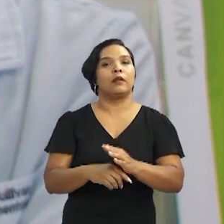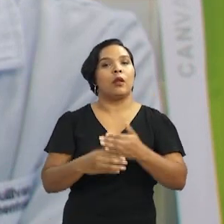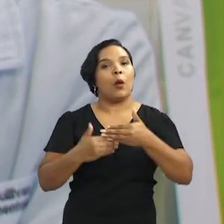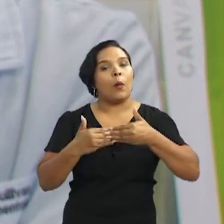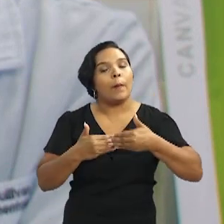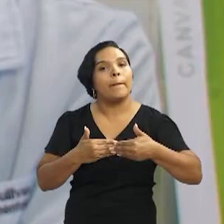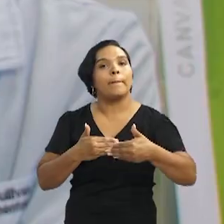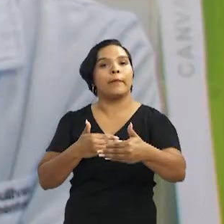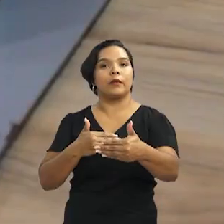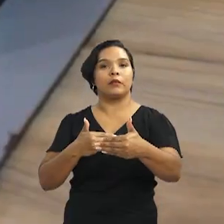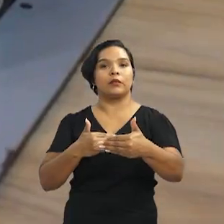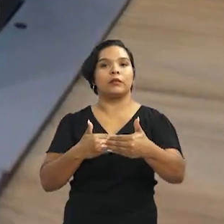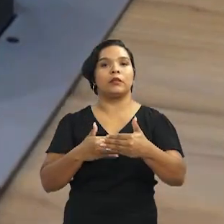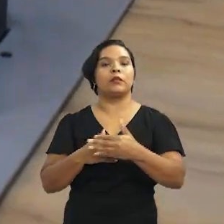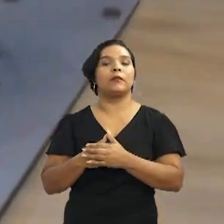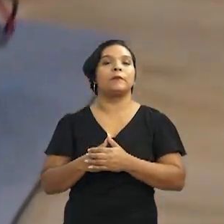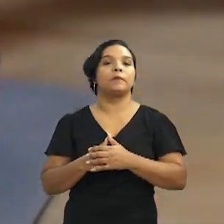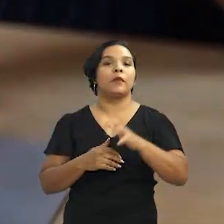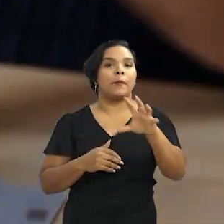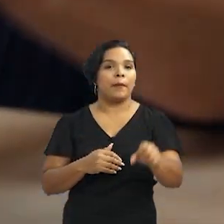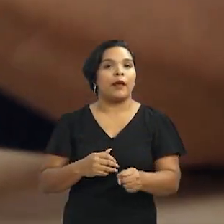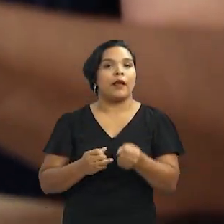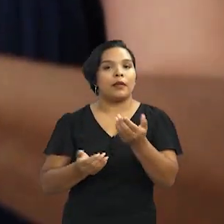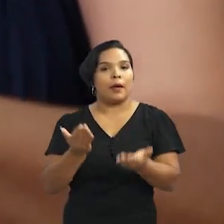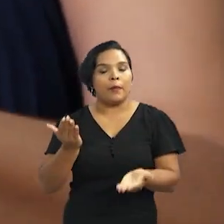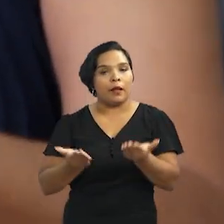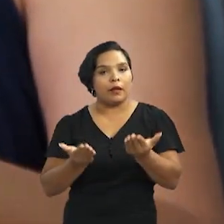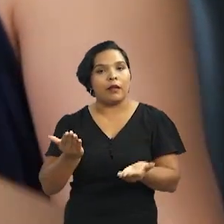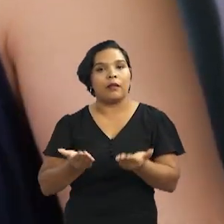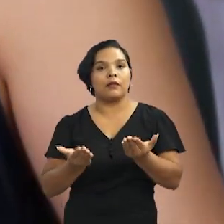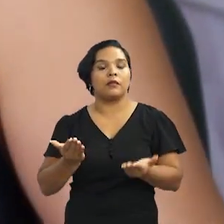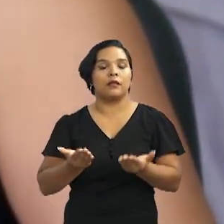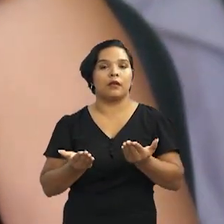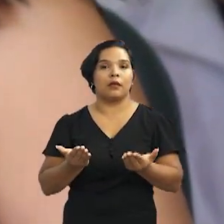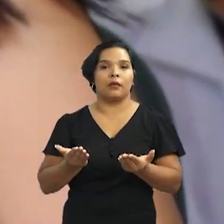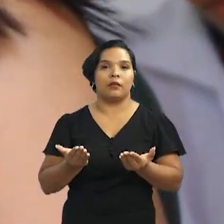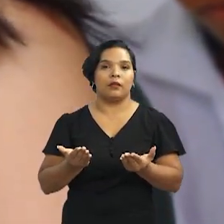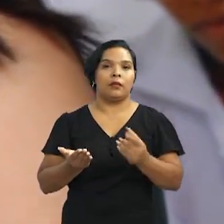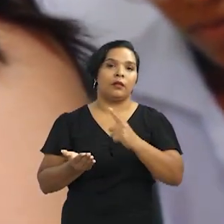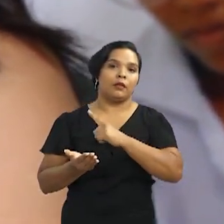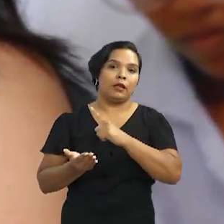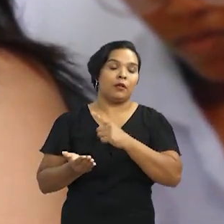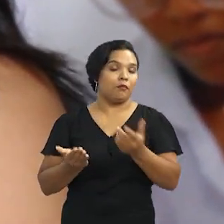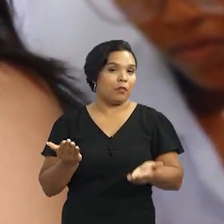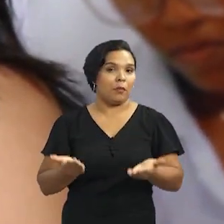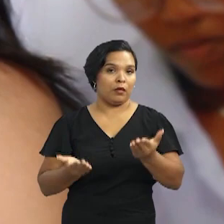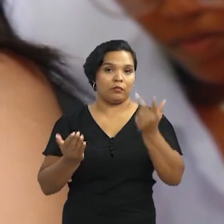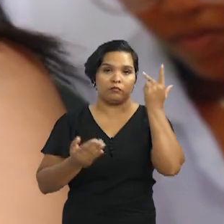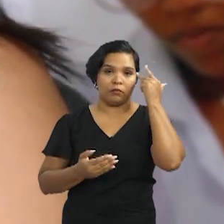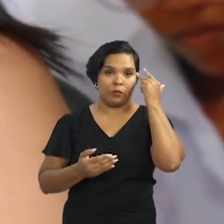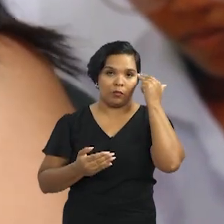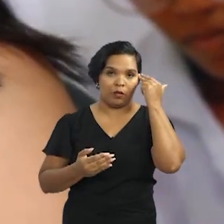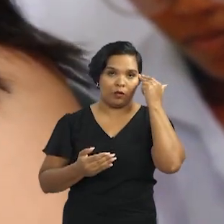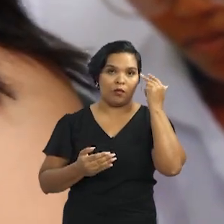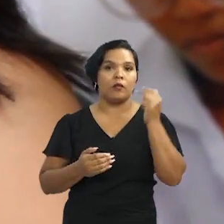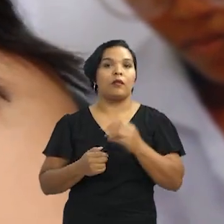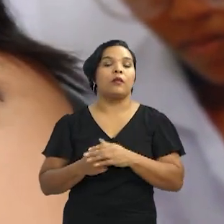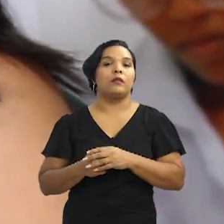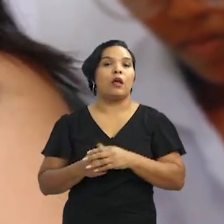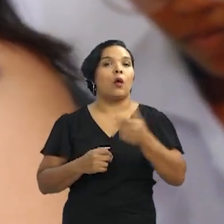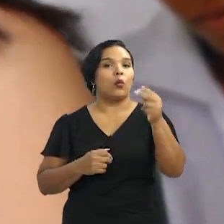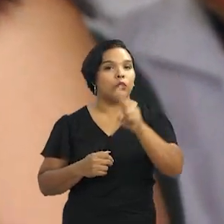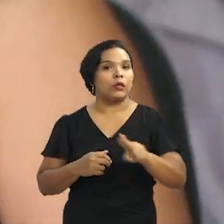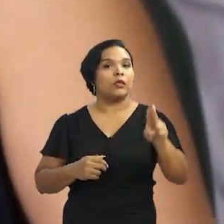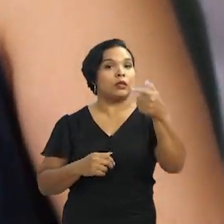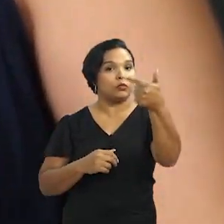essa pequena contribuição. Então vou partir primeiro, né, da carcaça que a gente utilizou. Então nós temos aqui uma